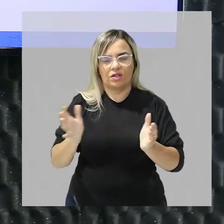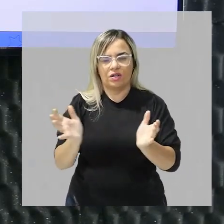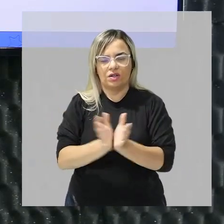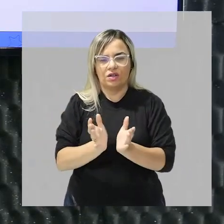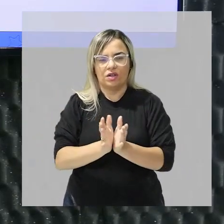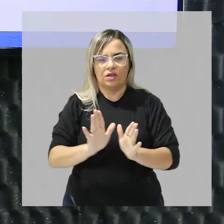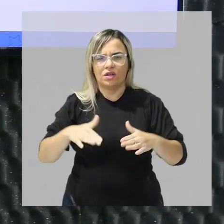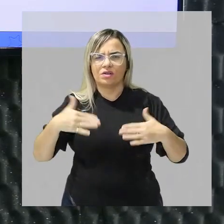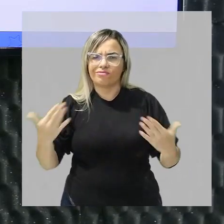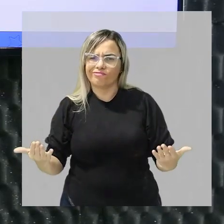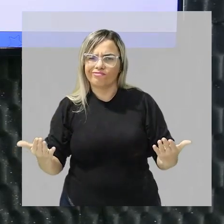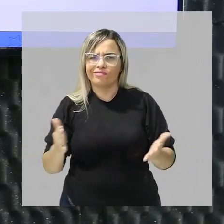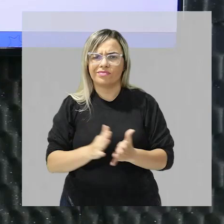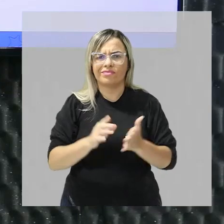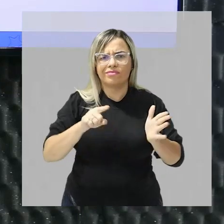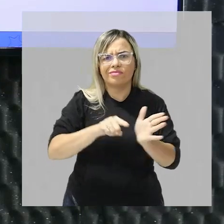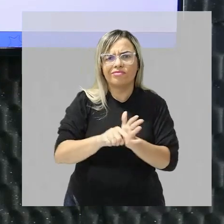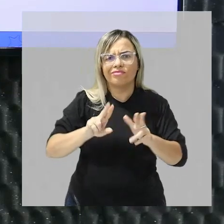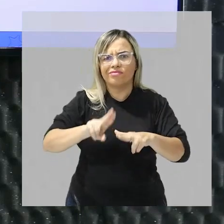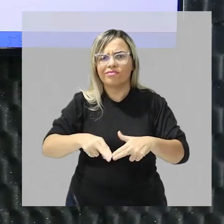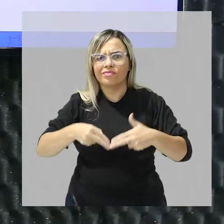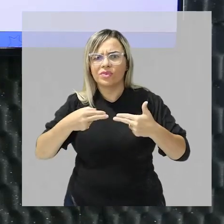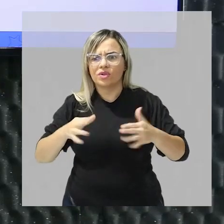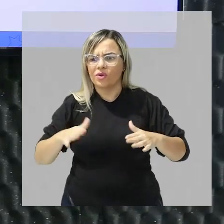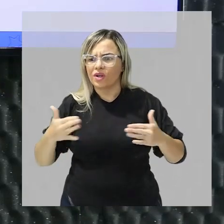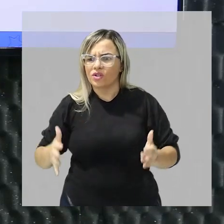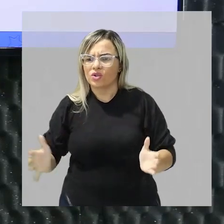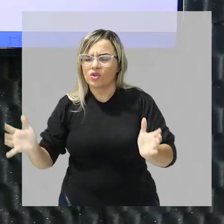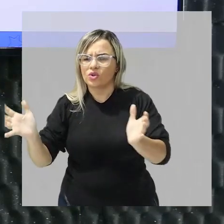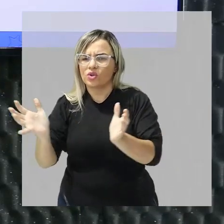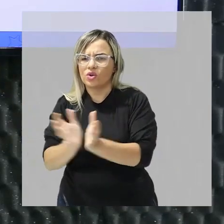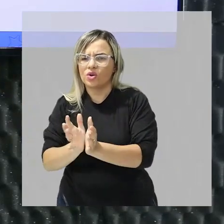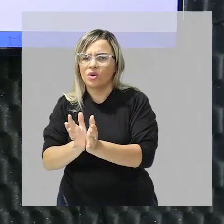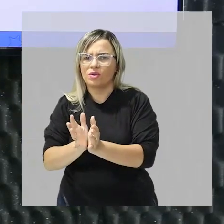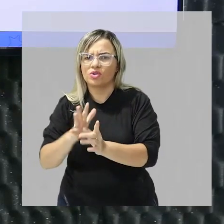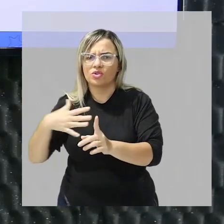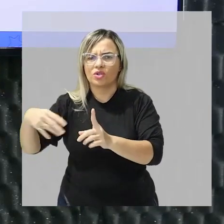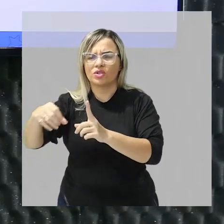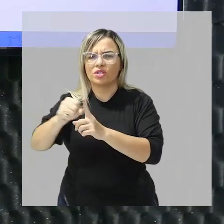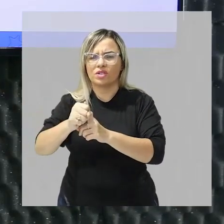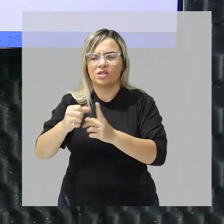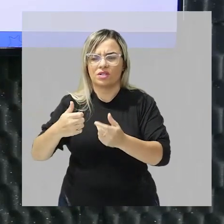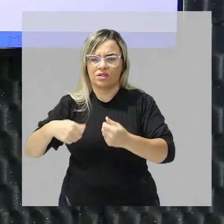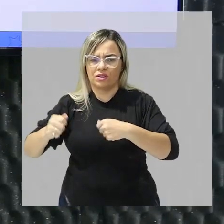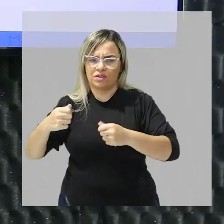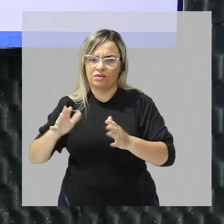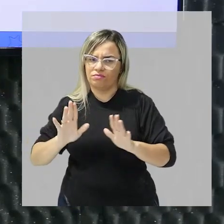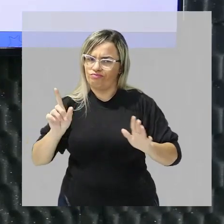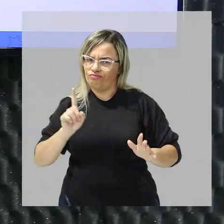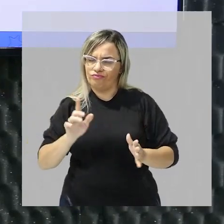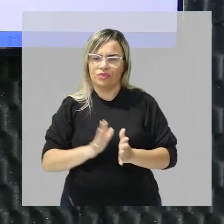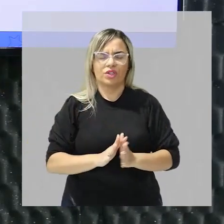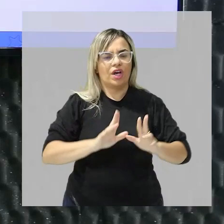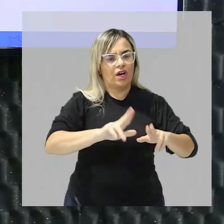relacionada à etnia ou à questão de classe socioeconômica? É a etnia. Porque existem